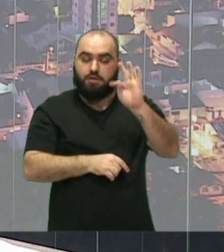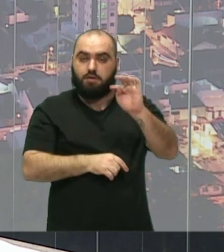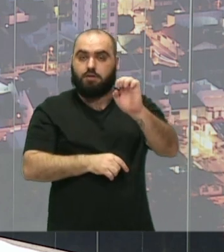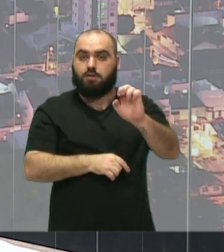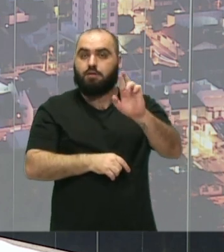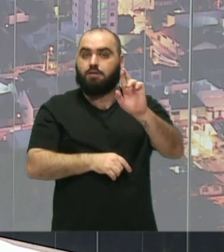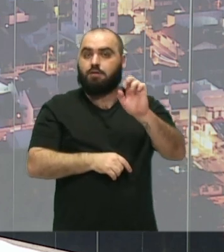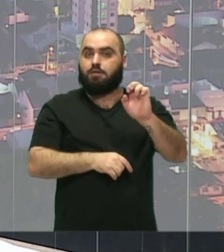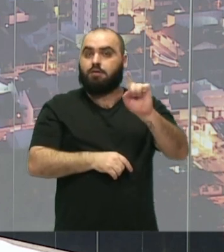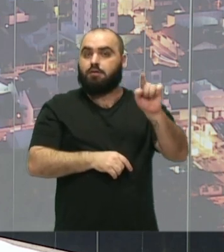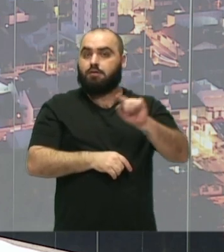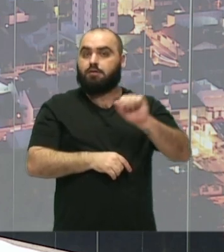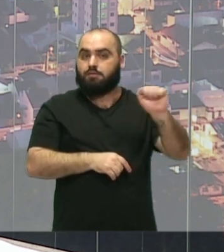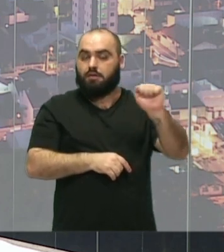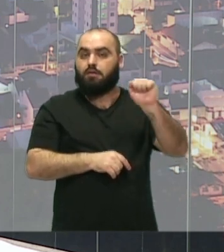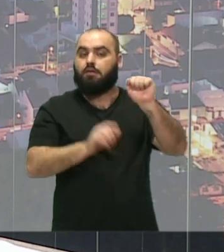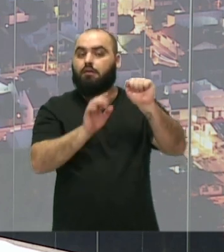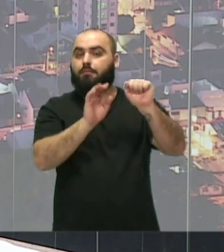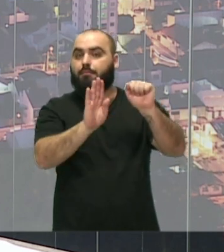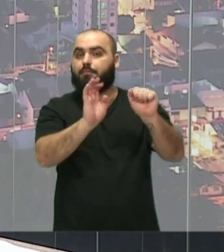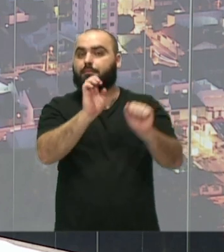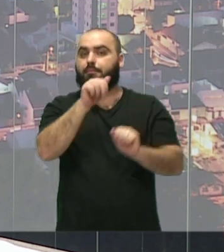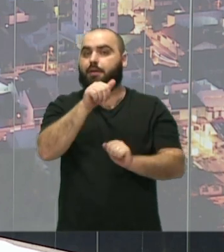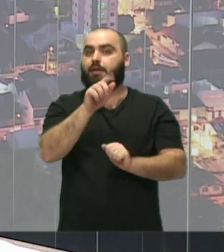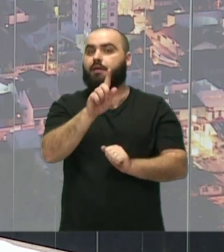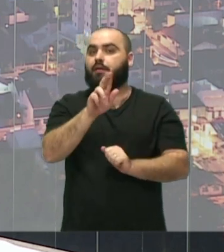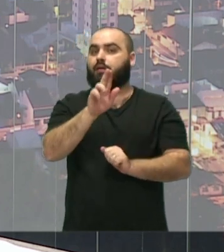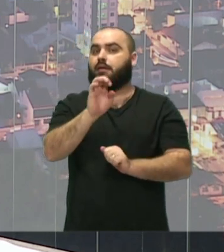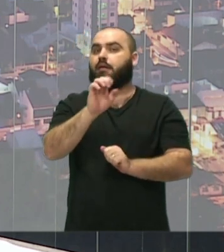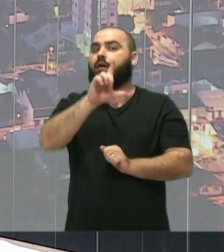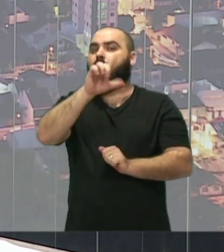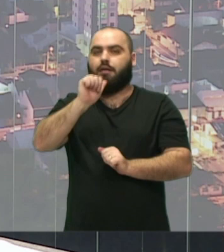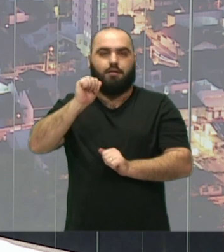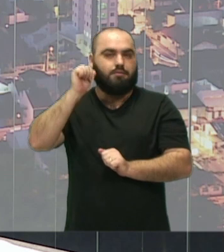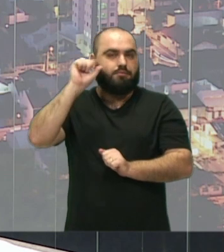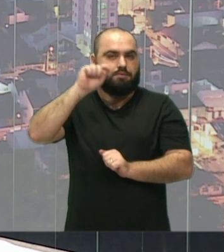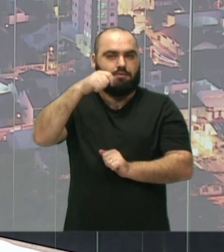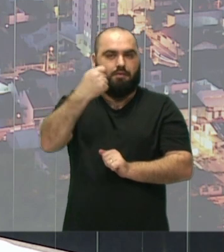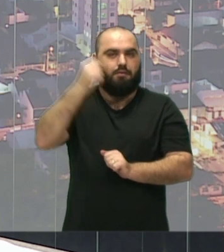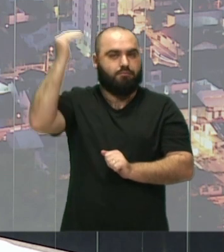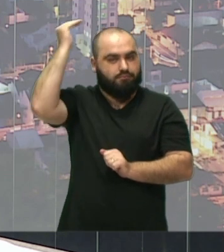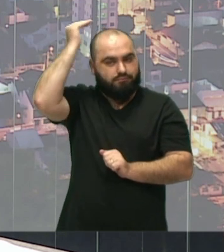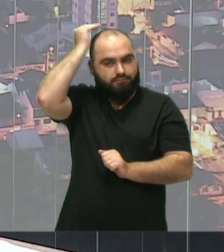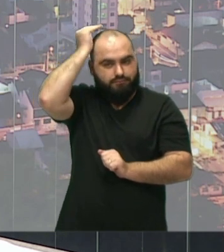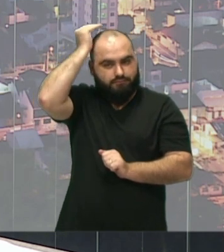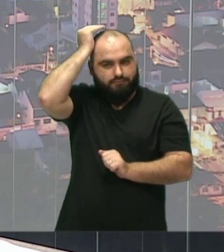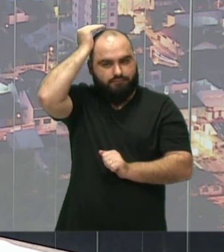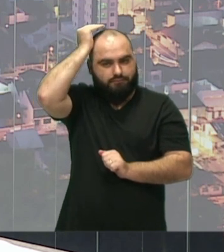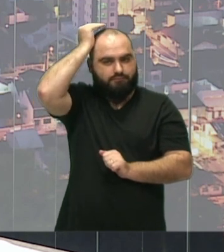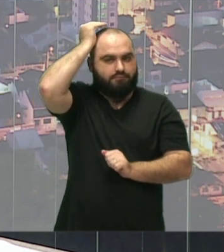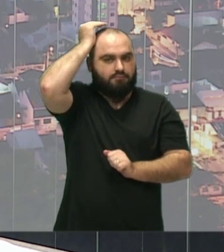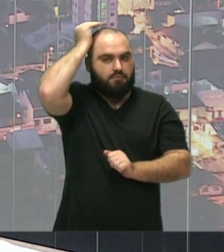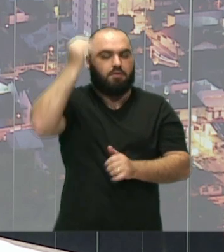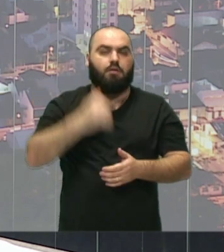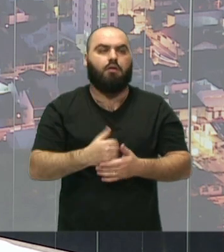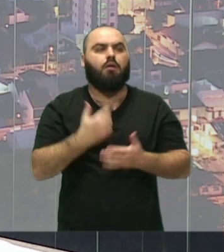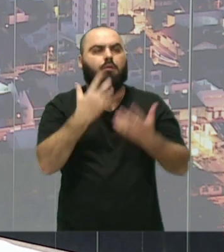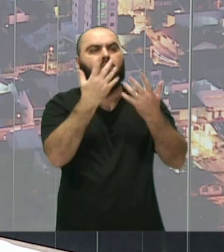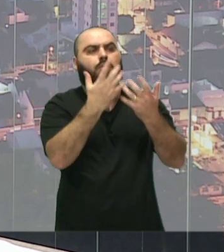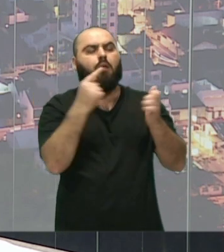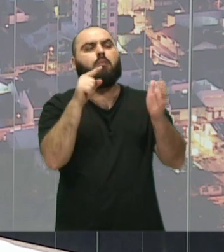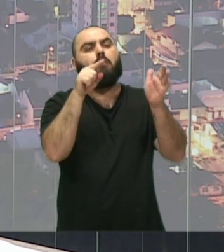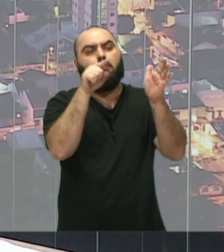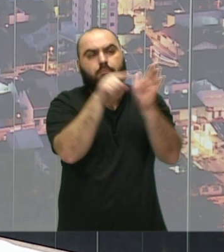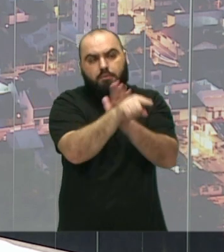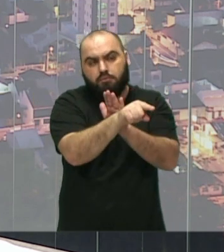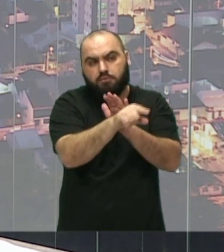Benguela. Eu quero começar te perguntando isso, assim, como